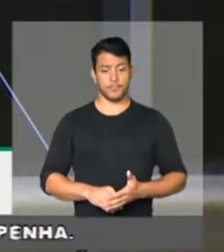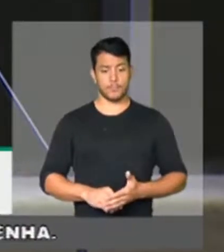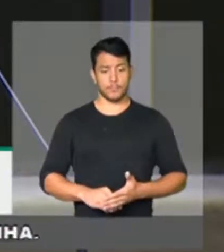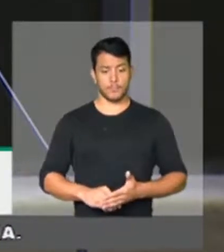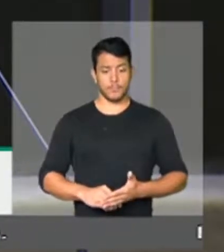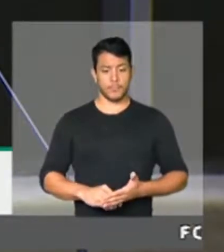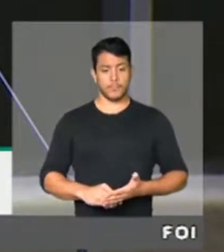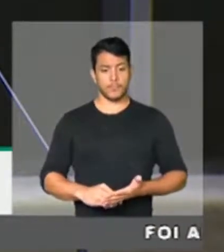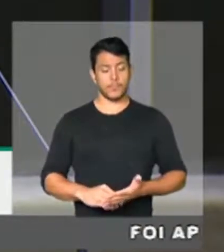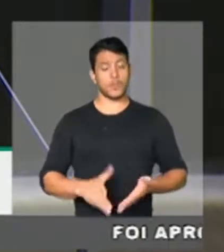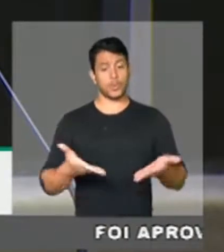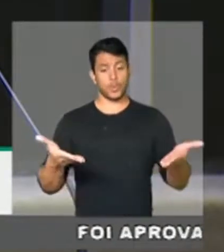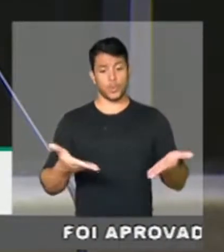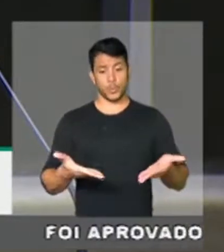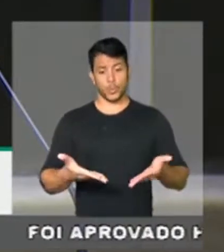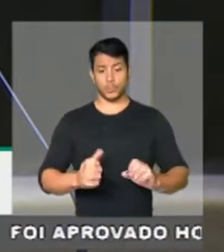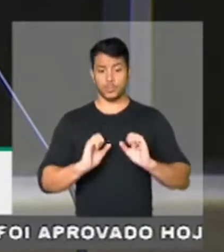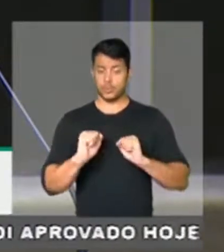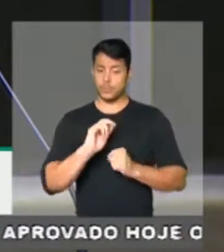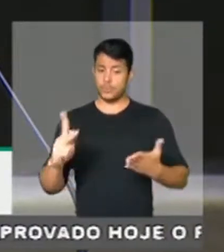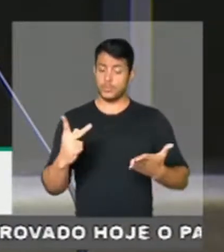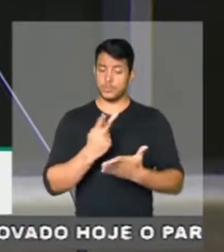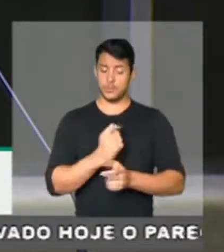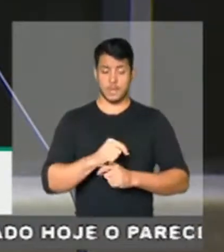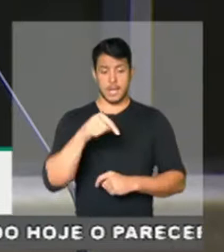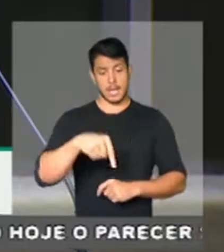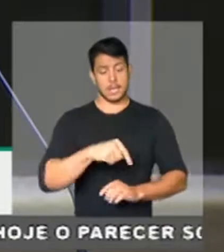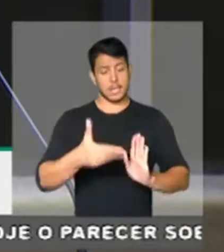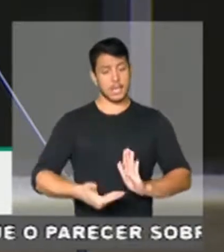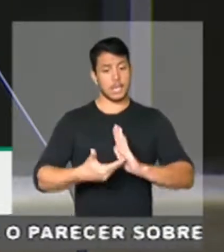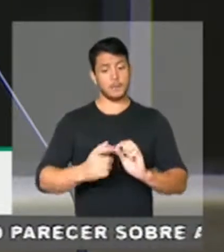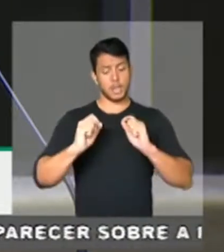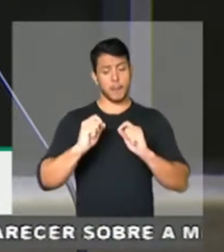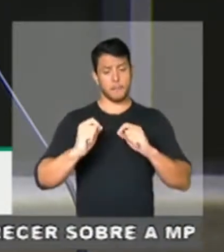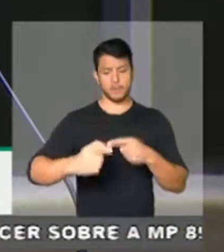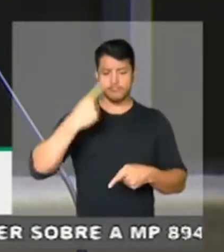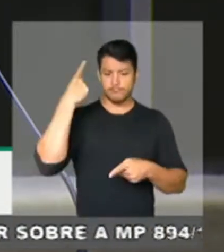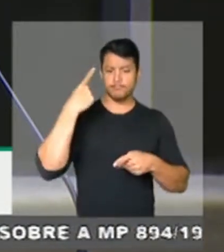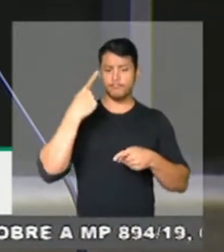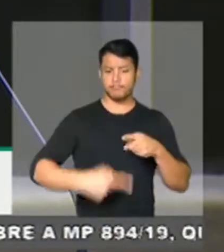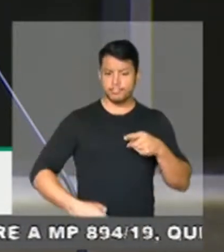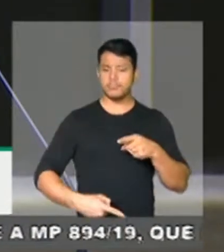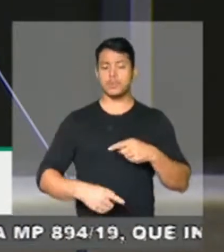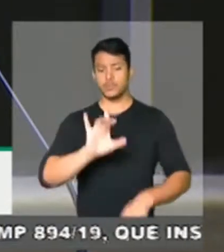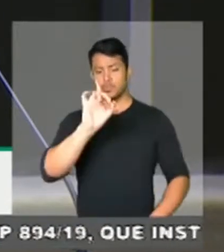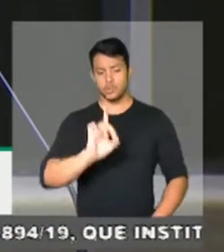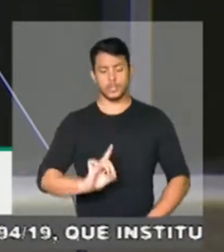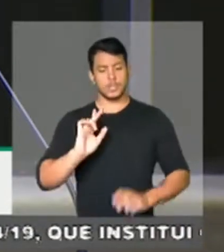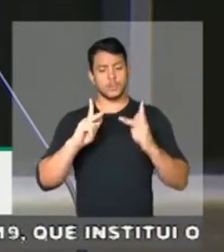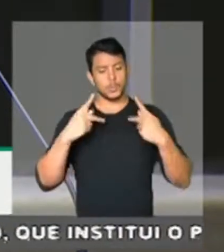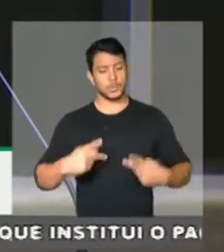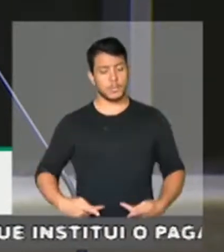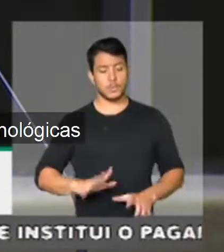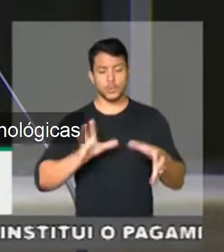Hoje, esta casa pode cometer uma grave violação dos direitos das comunidades quilombolas que existem na região de Alcântara,